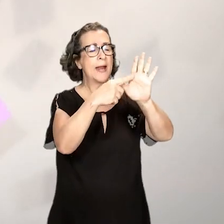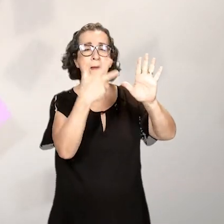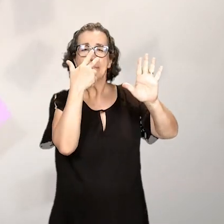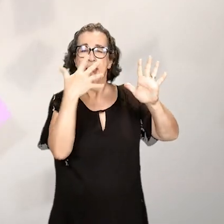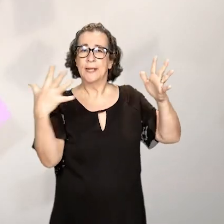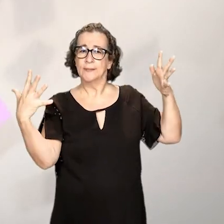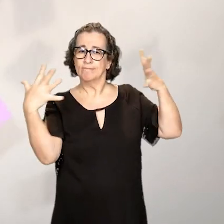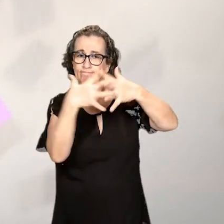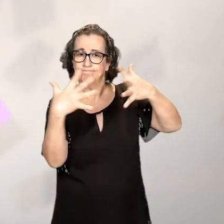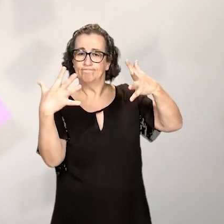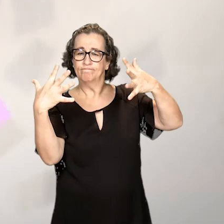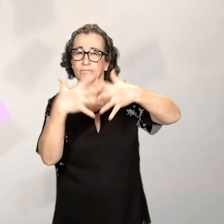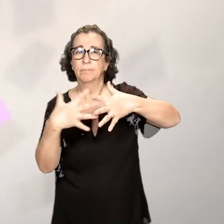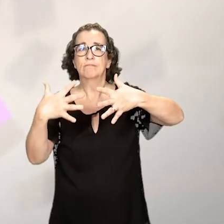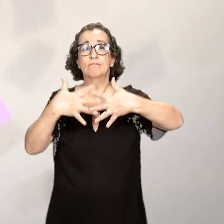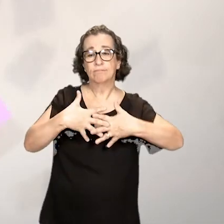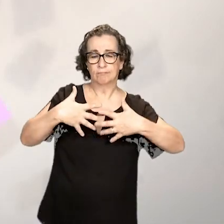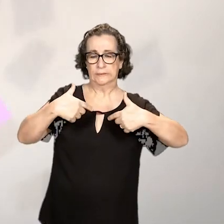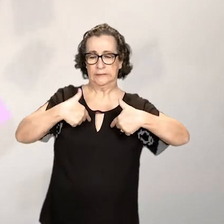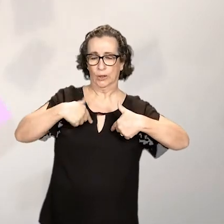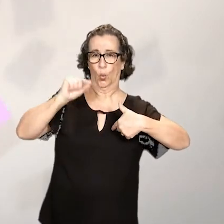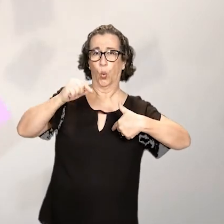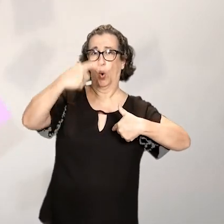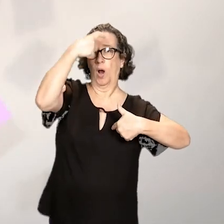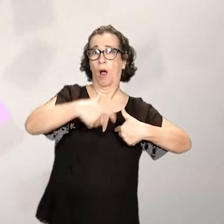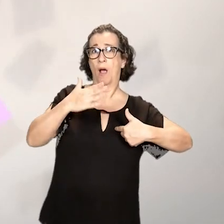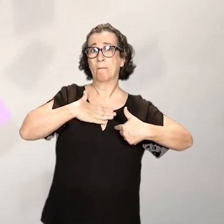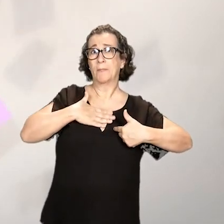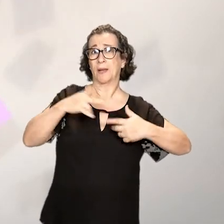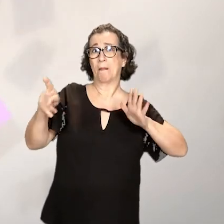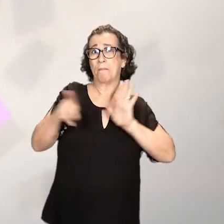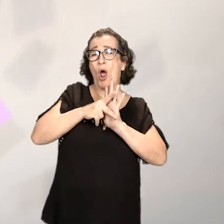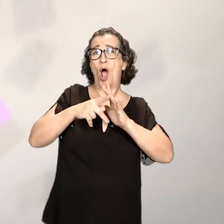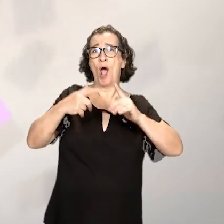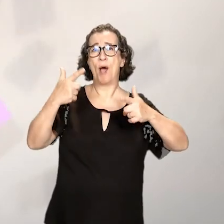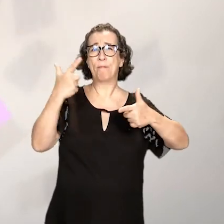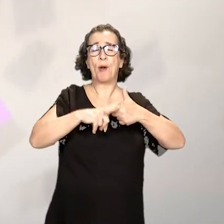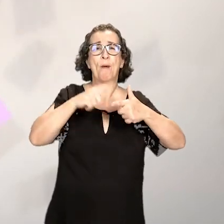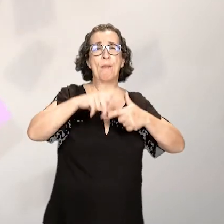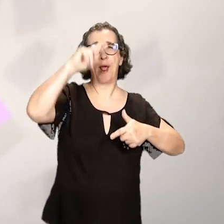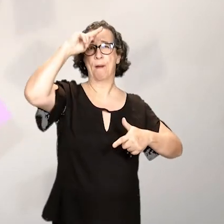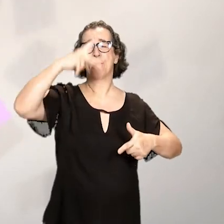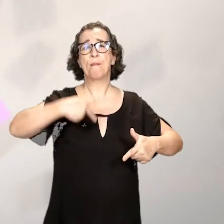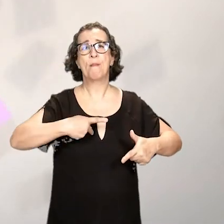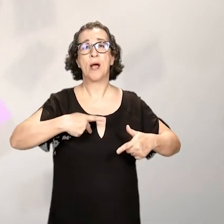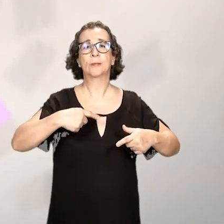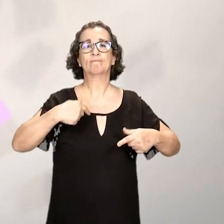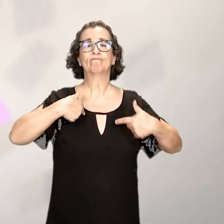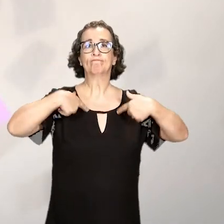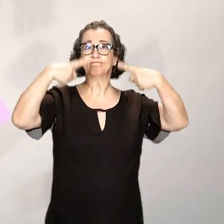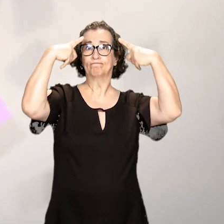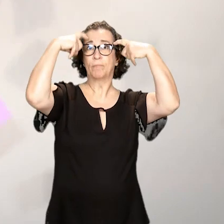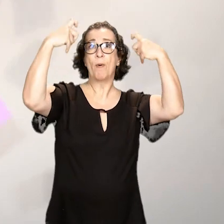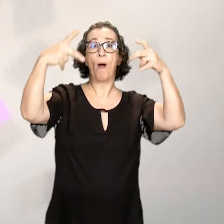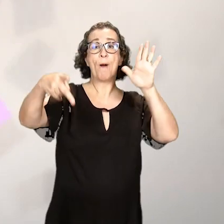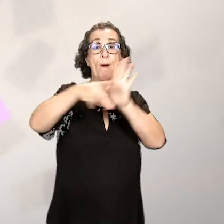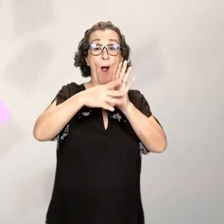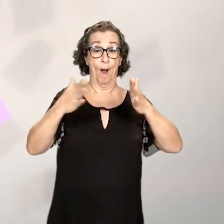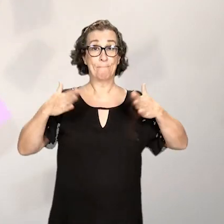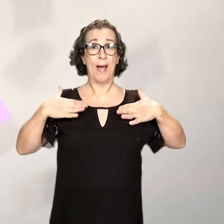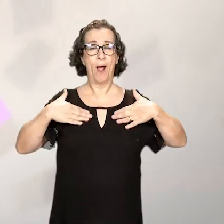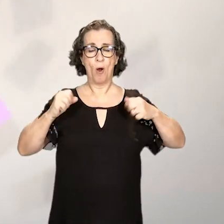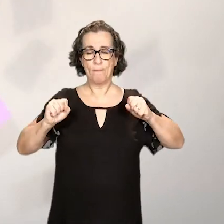vão conflitando com as próprias questões do sujeito né posso individualidade com seus impulsos aí mais